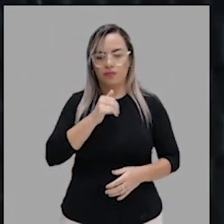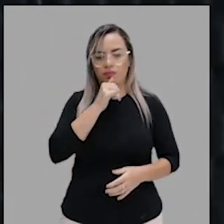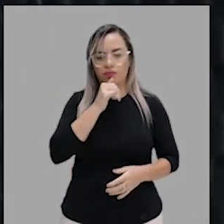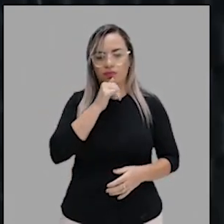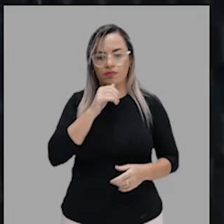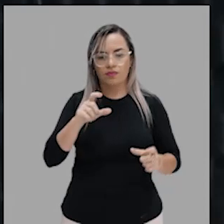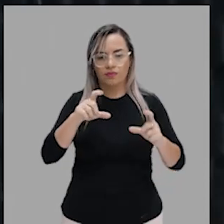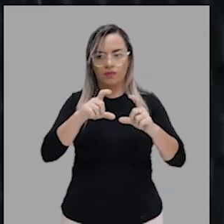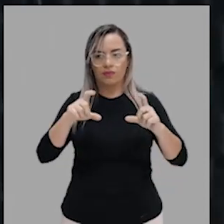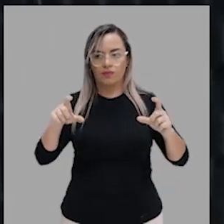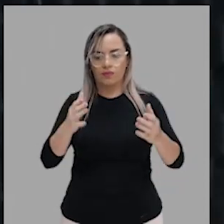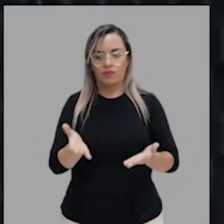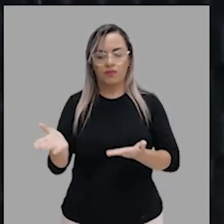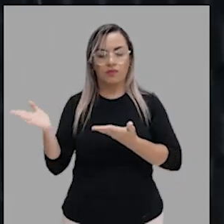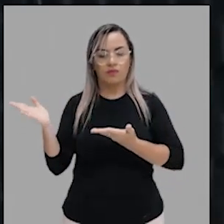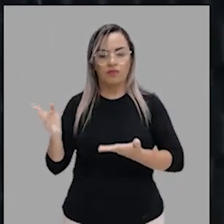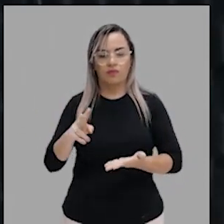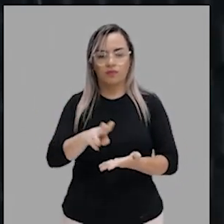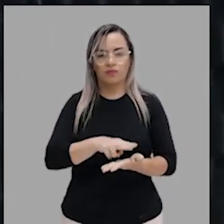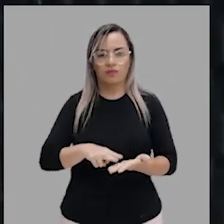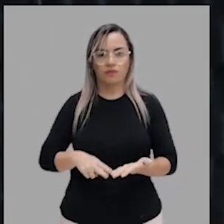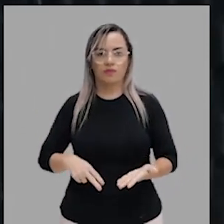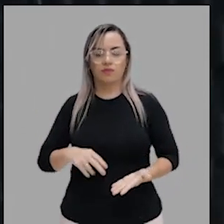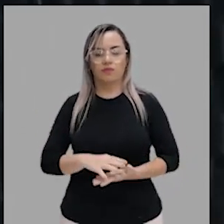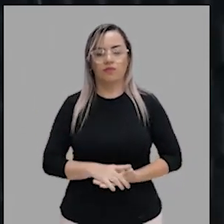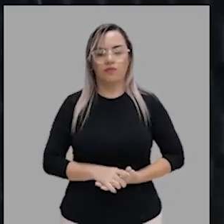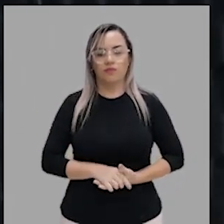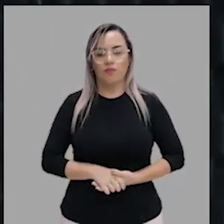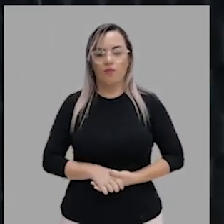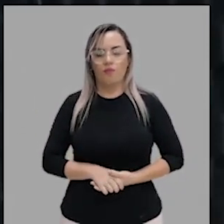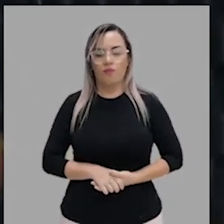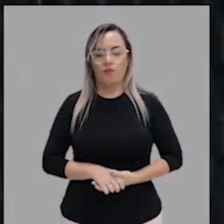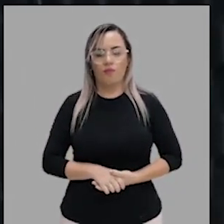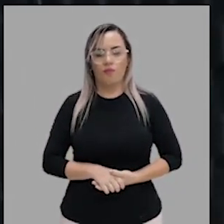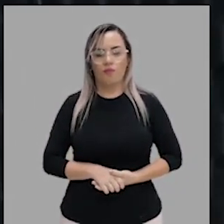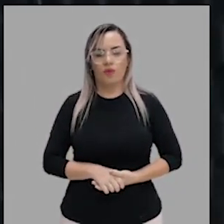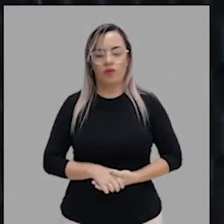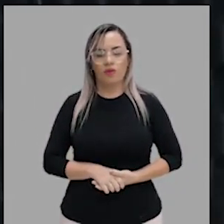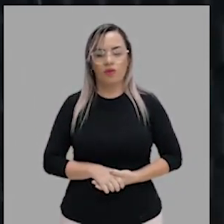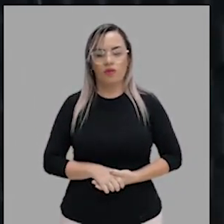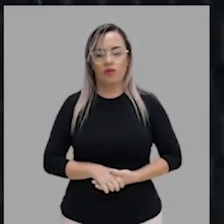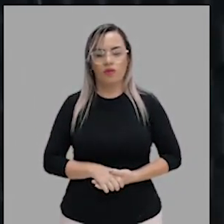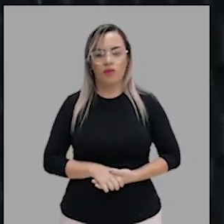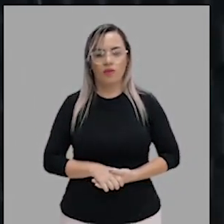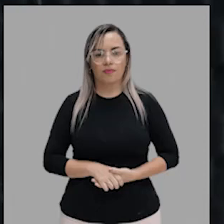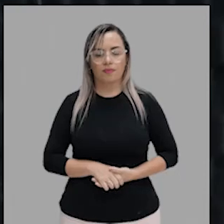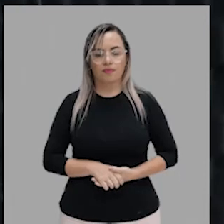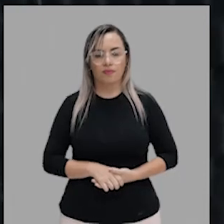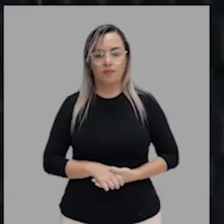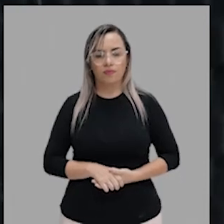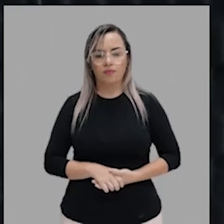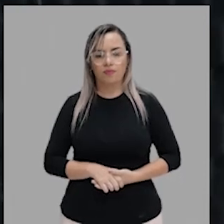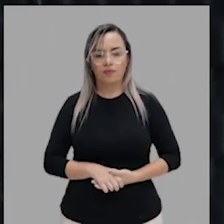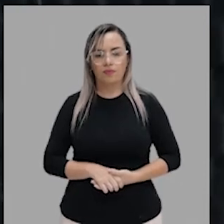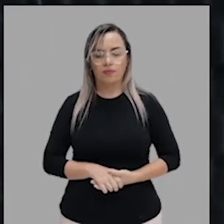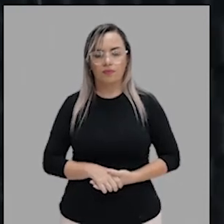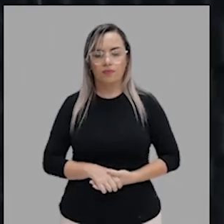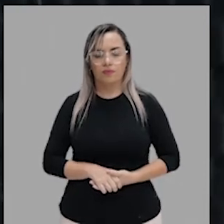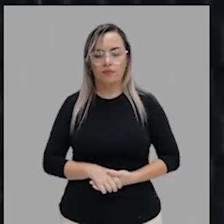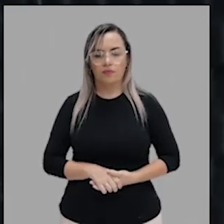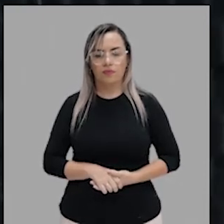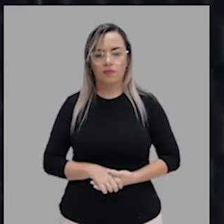em gênero, por isso que ele é invariável, nem número, ou seja, ele é uma classe